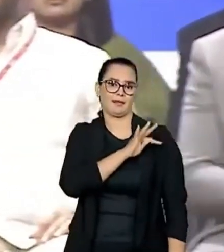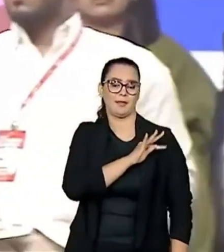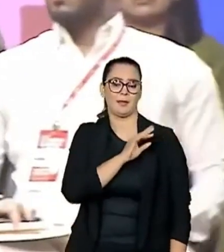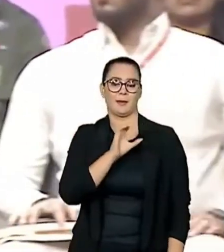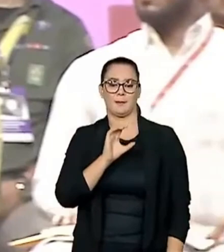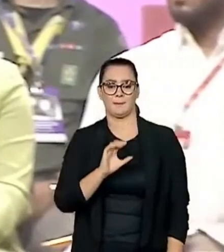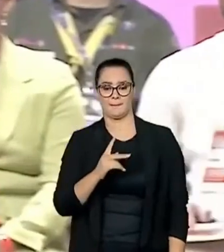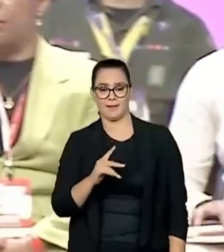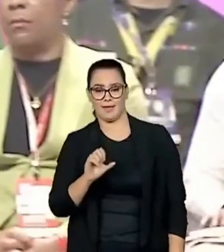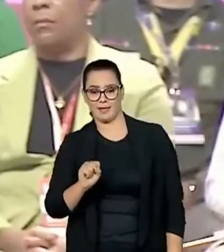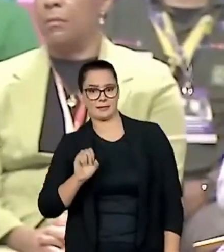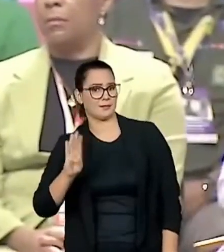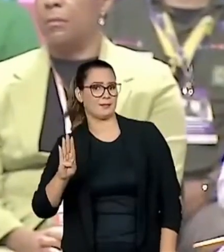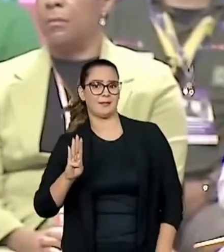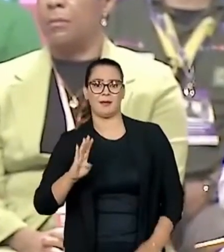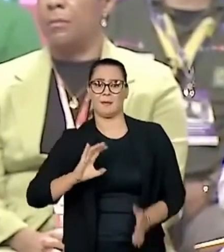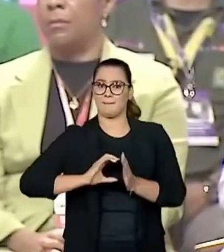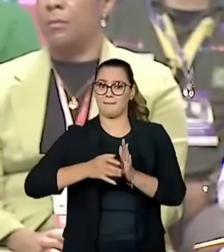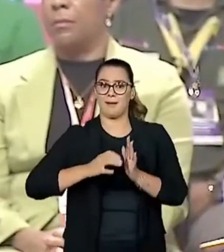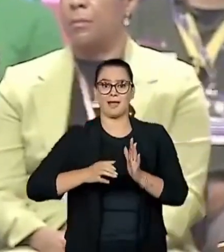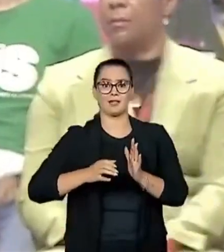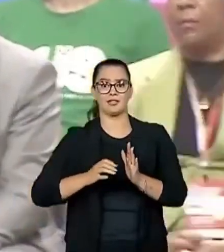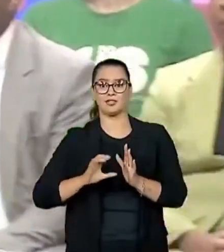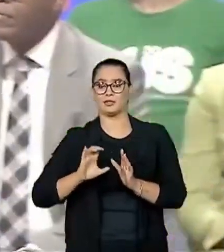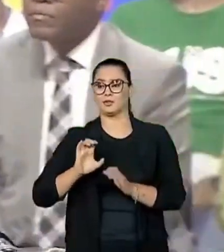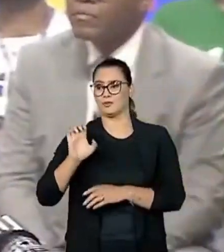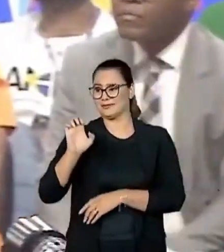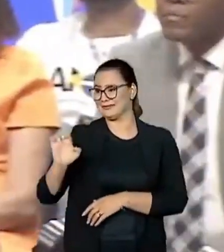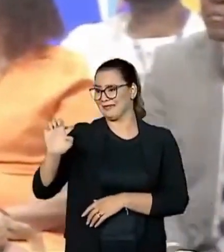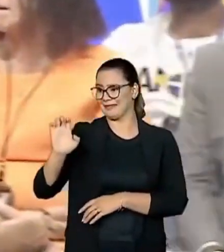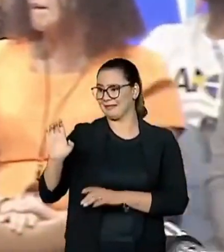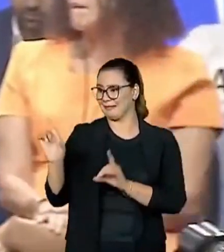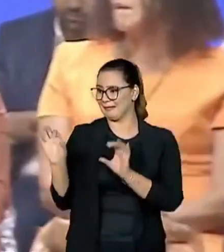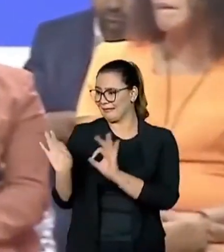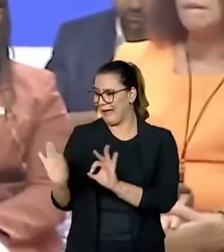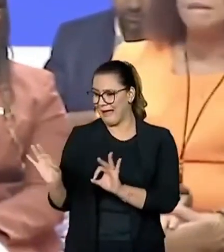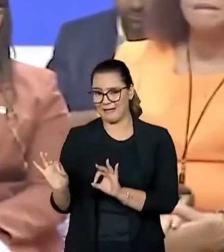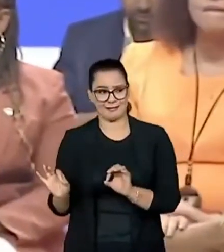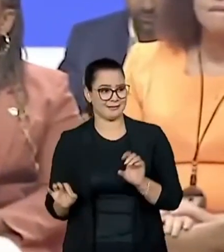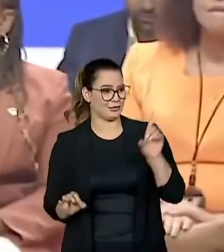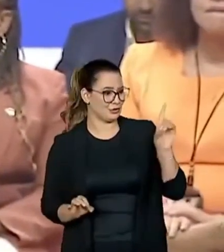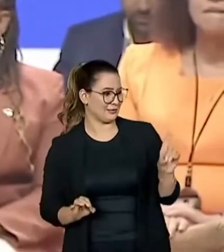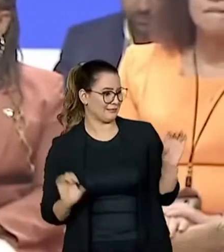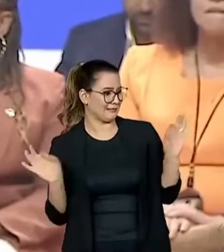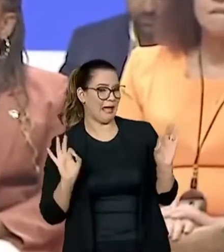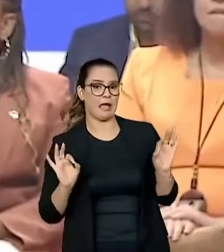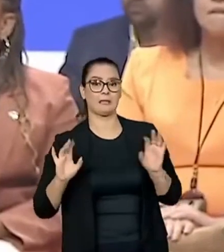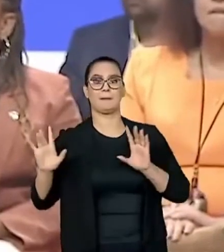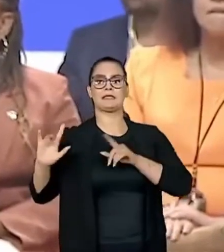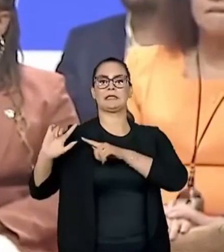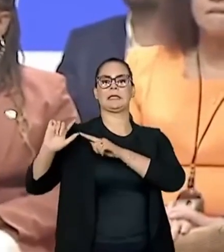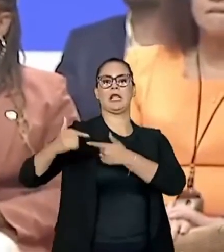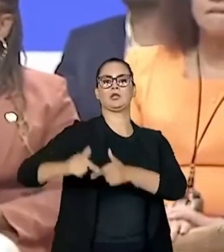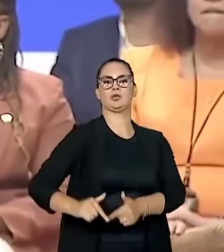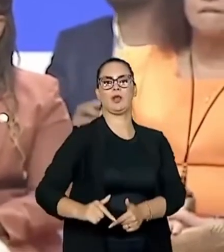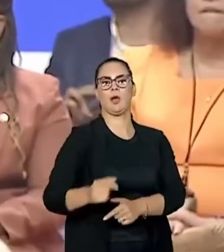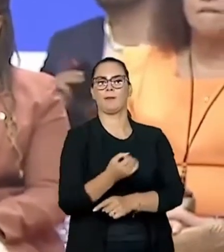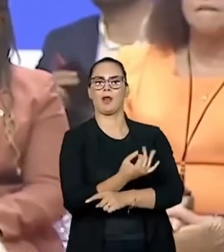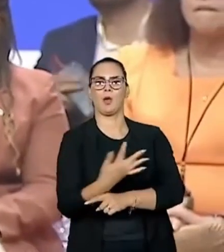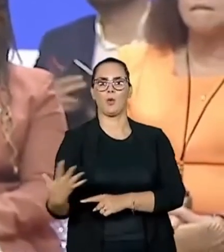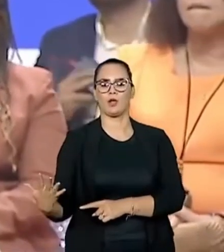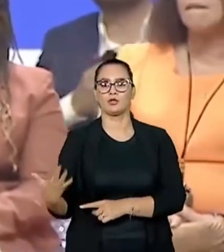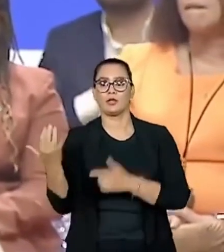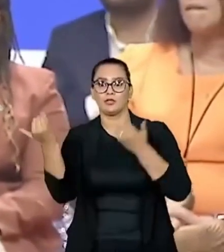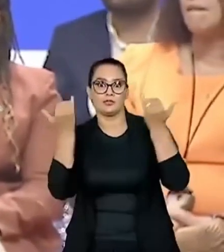PSB, que não está em nenhum partido de esquerda e nenhum de direita, mas ela é conservadora pela quantidade